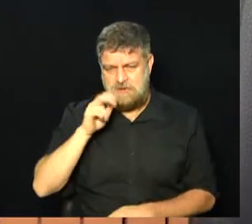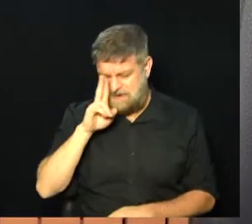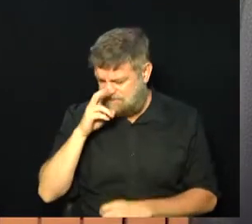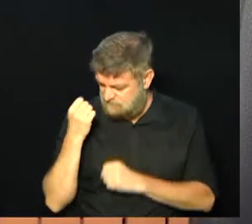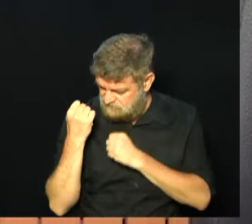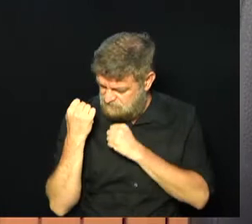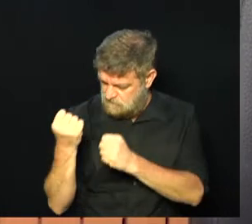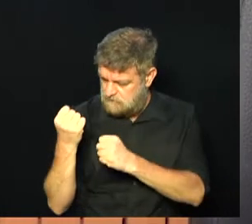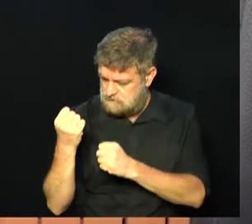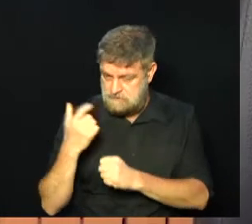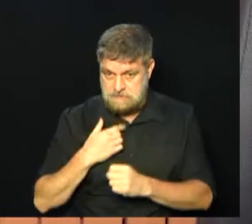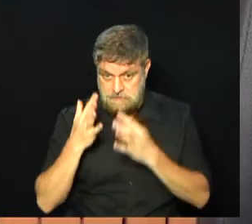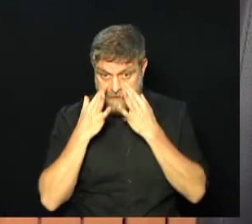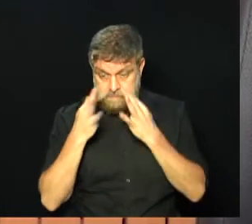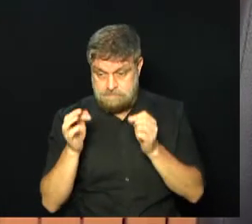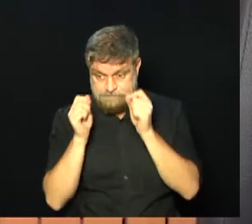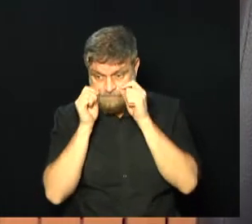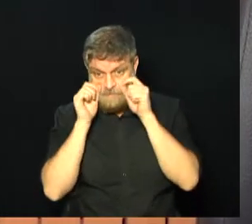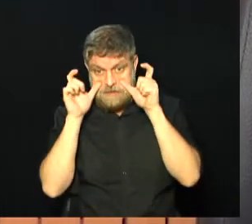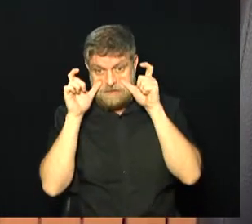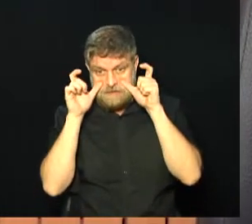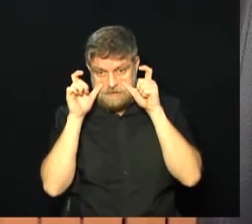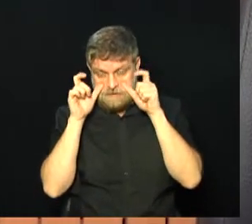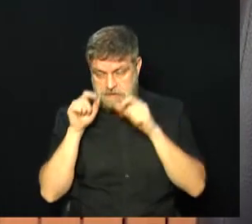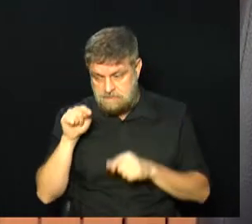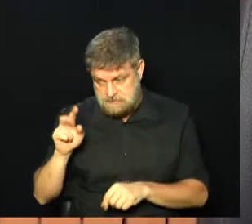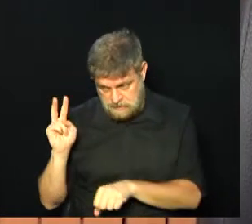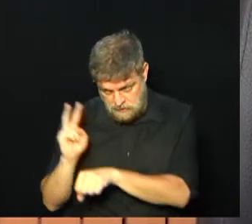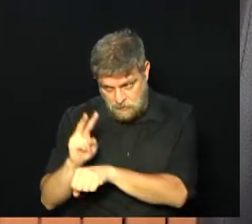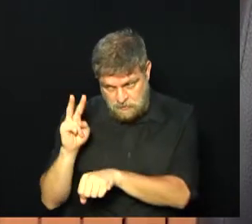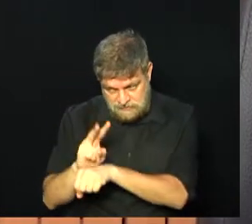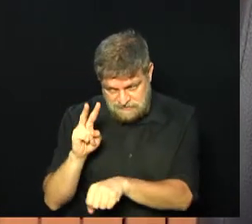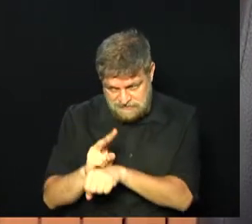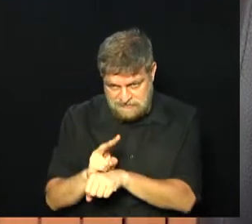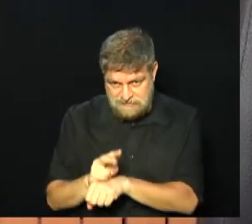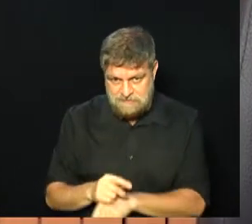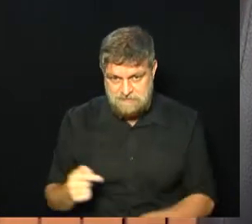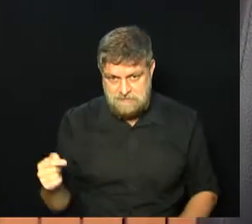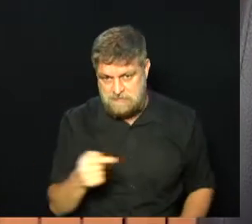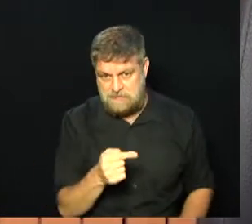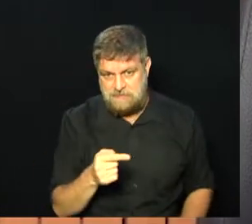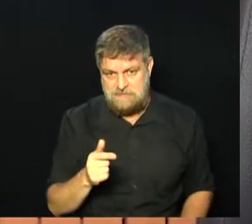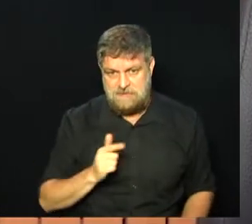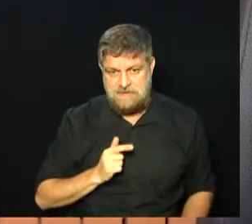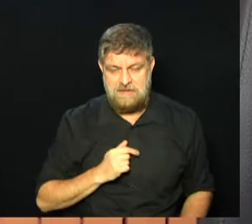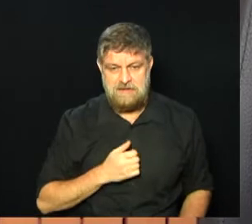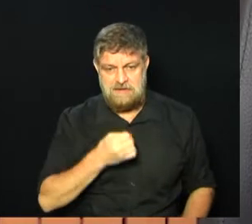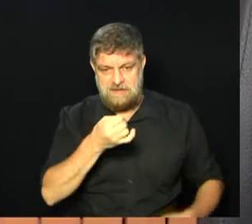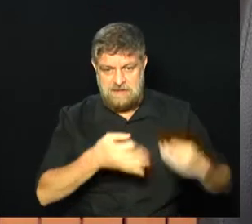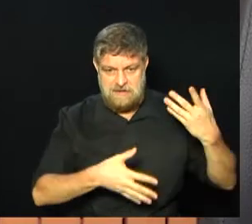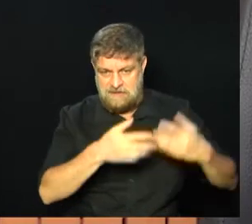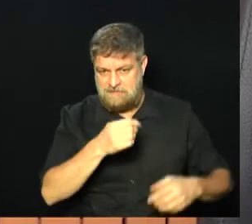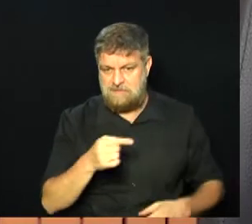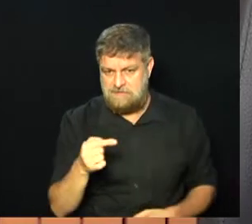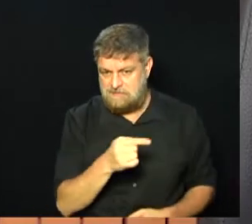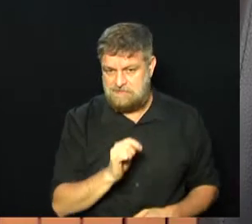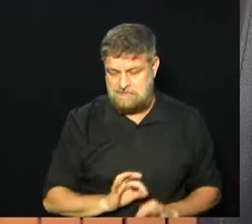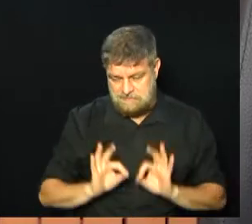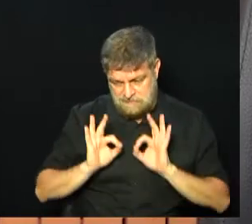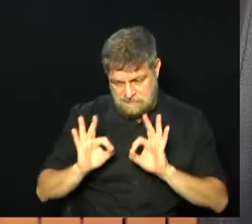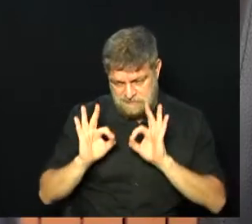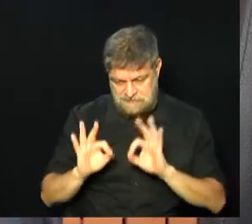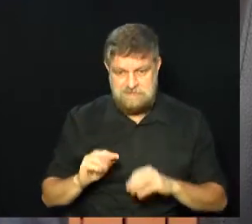estar atenta, né? Tem que cuidar do que é seu, né? Ainda mais que ele falou que tá firmão,